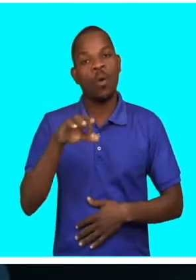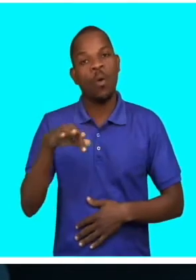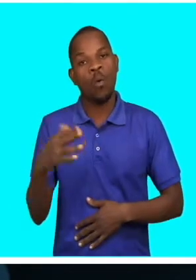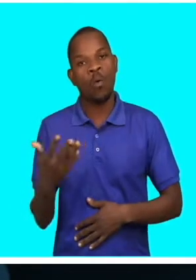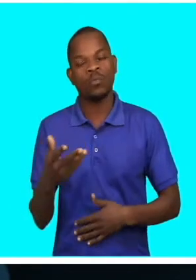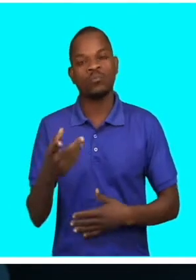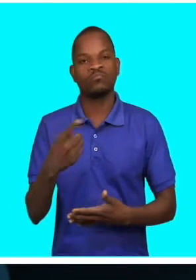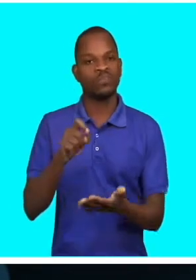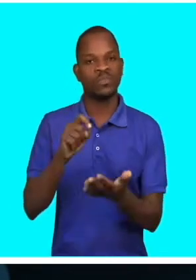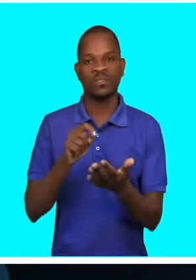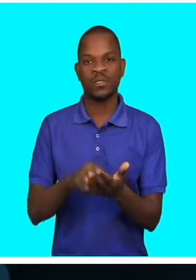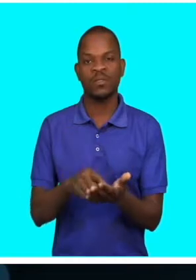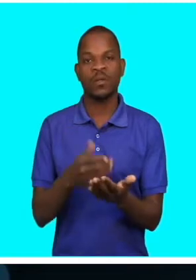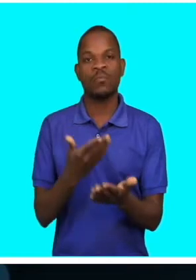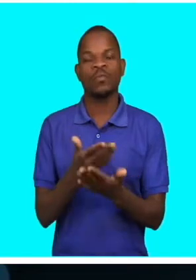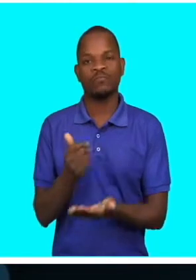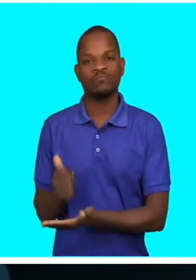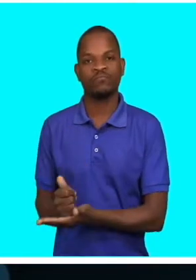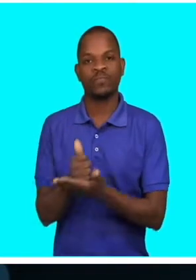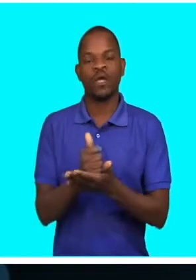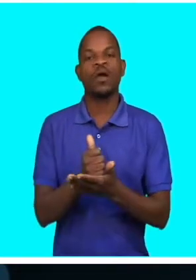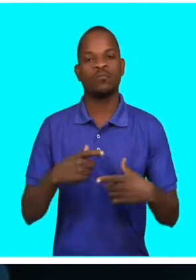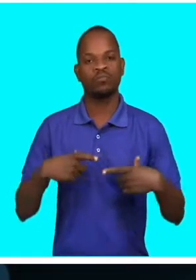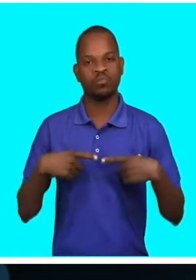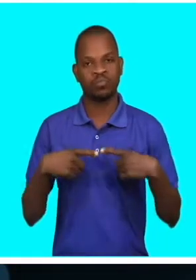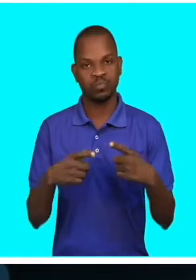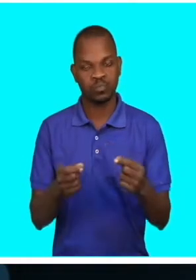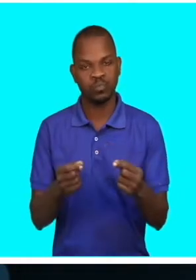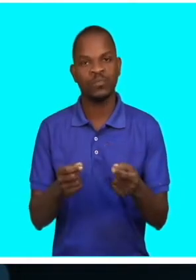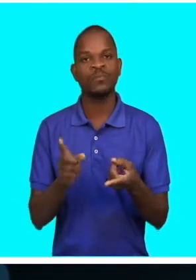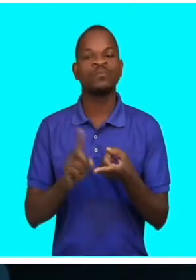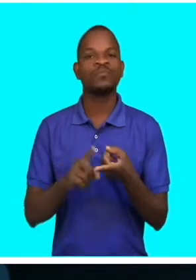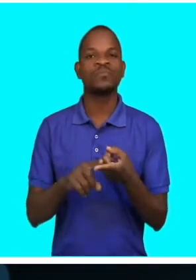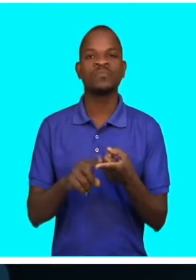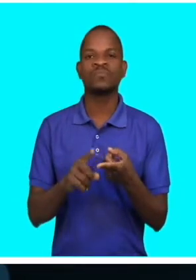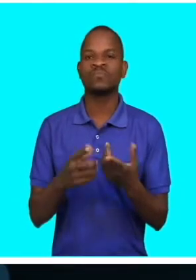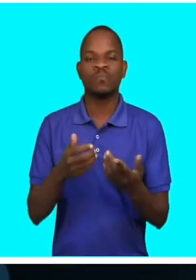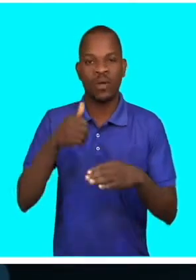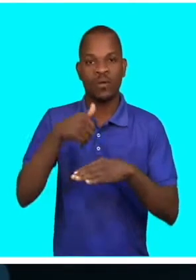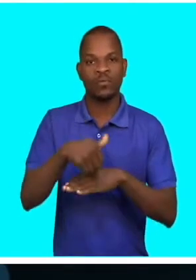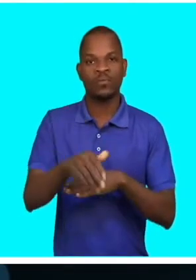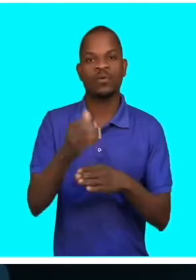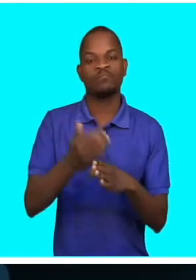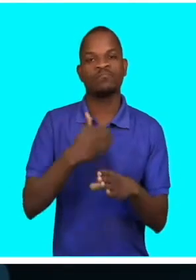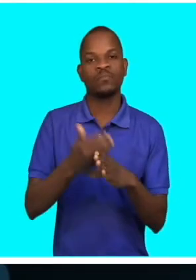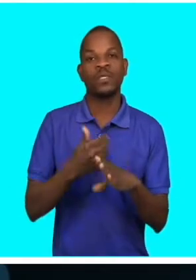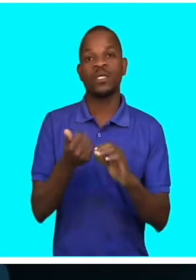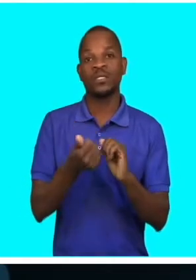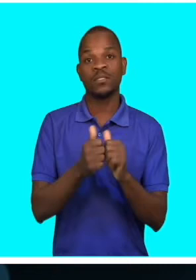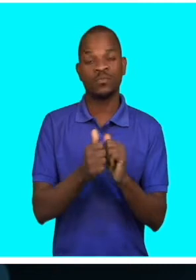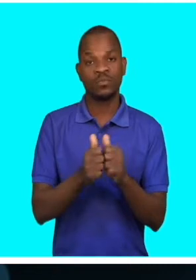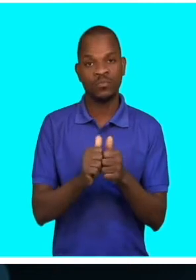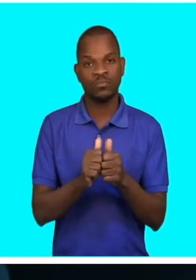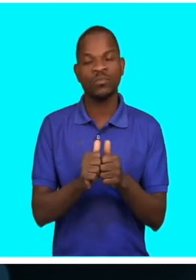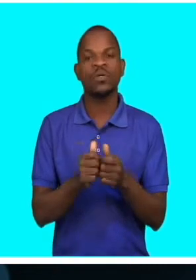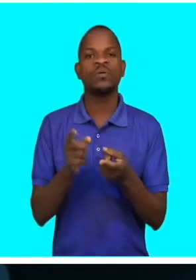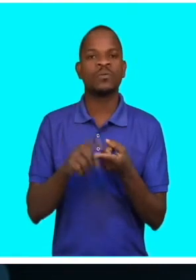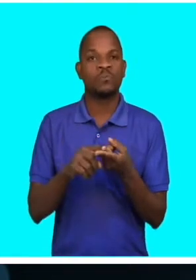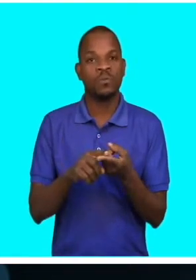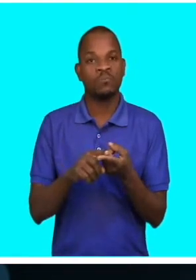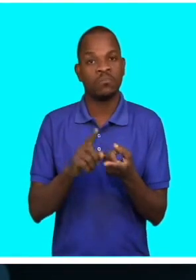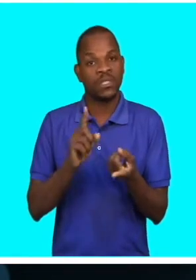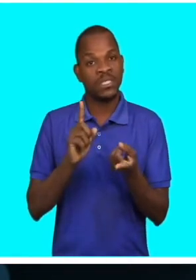zonais, isso vai lhes motivar pelo menos para continuarem a praticar o desporto. E quem